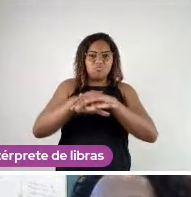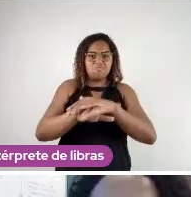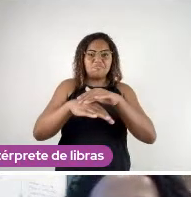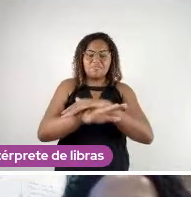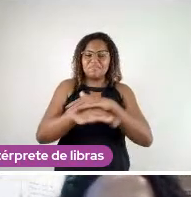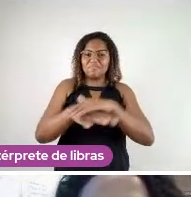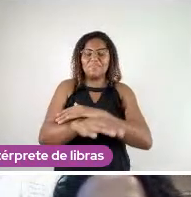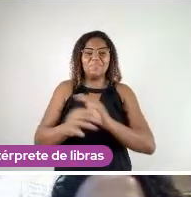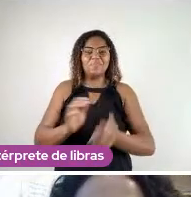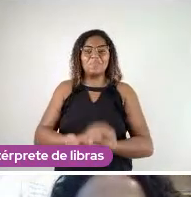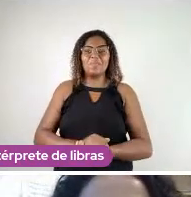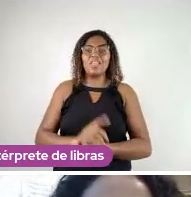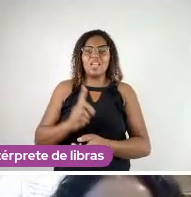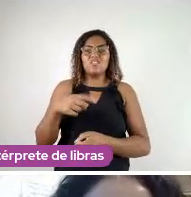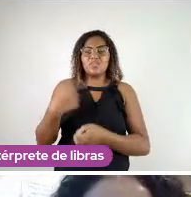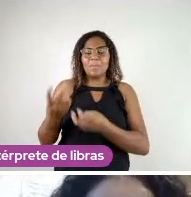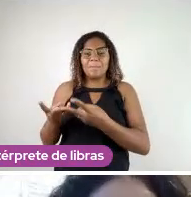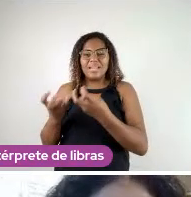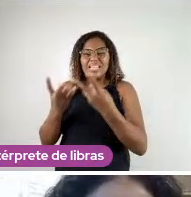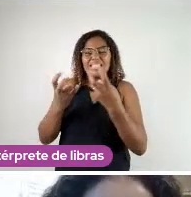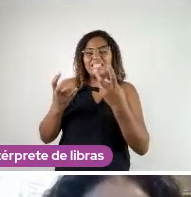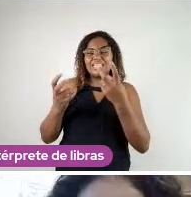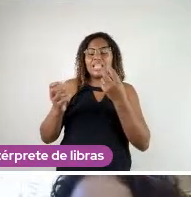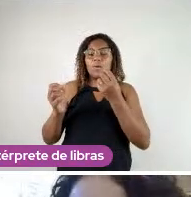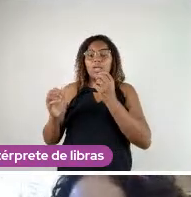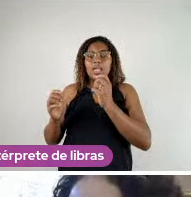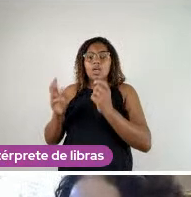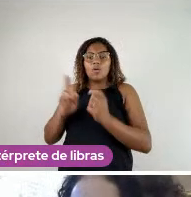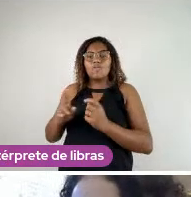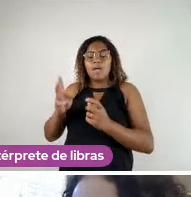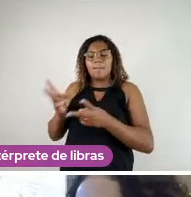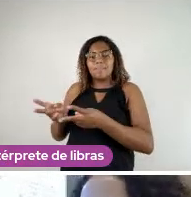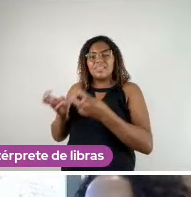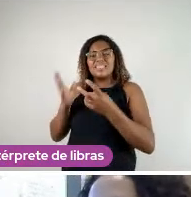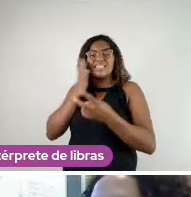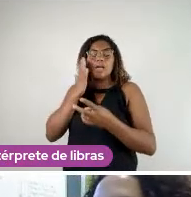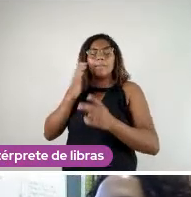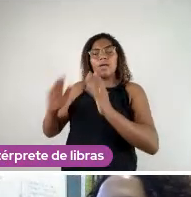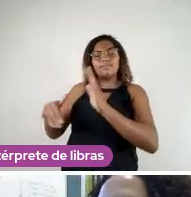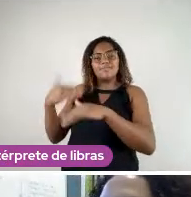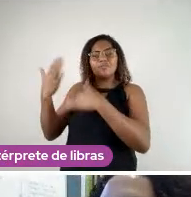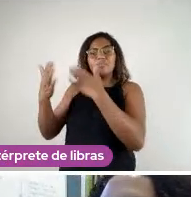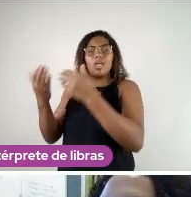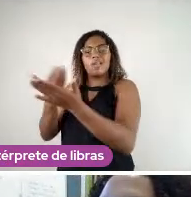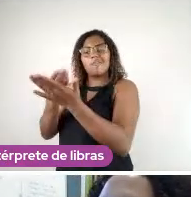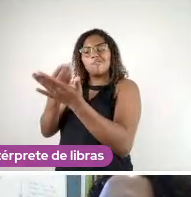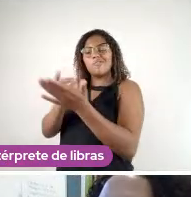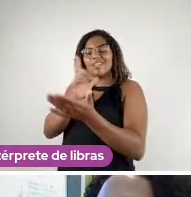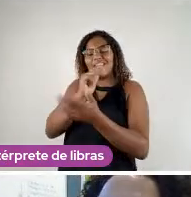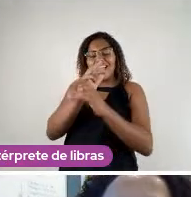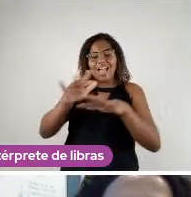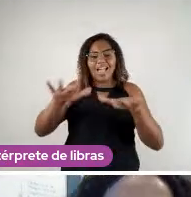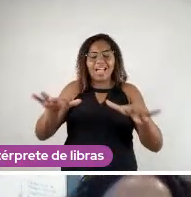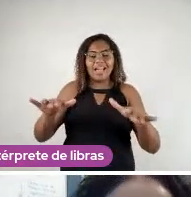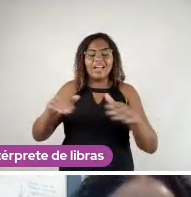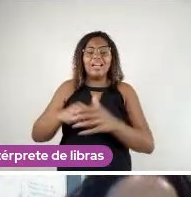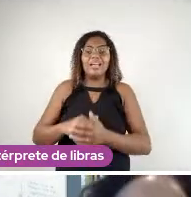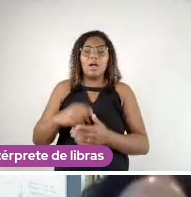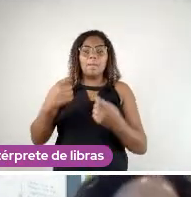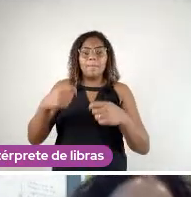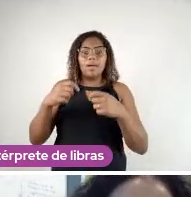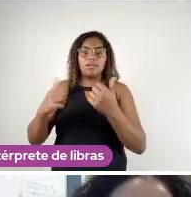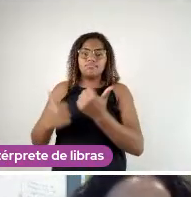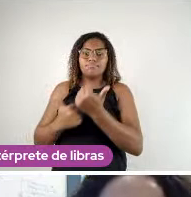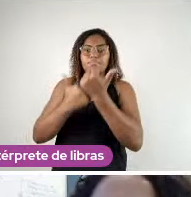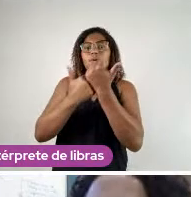A gente precisa muito ter desenvolvimento nas ferramentas para poder estudar as florações de águas nocivas, né? Então, precisa ter um apoio contínuo